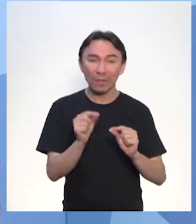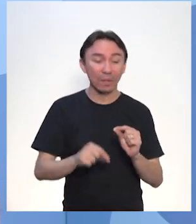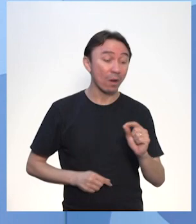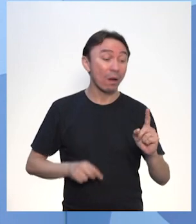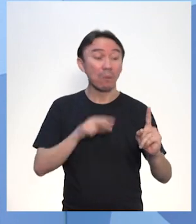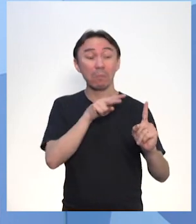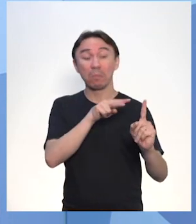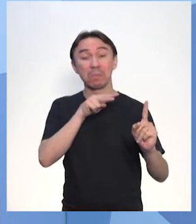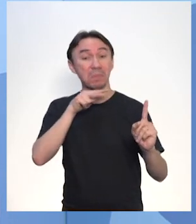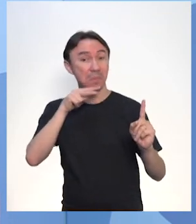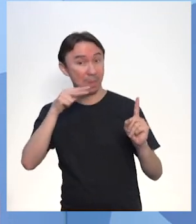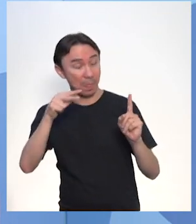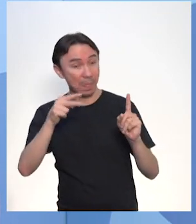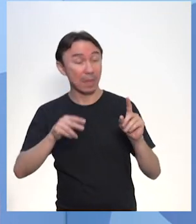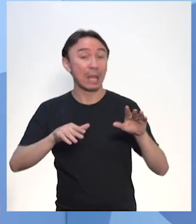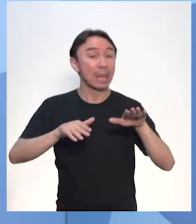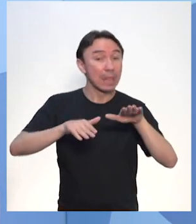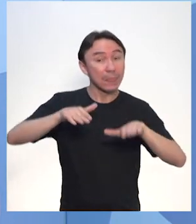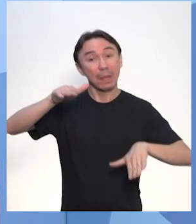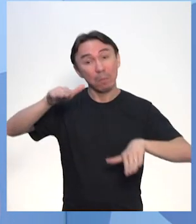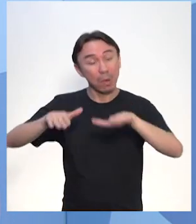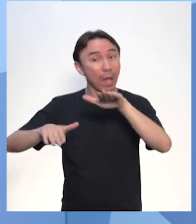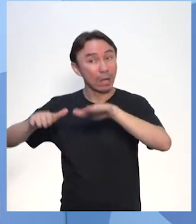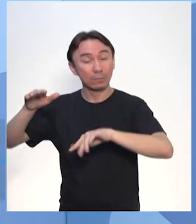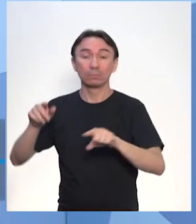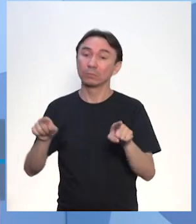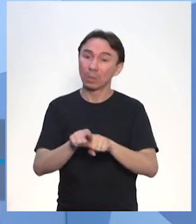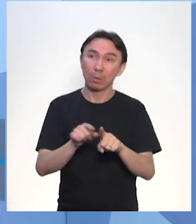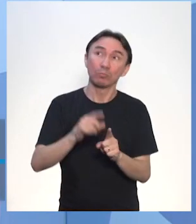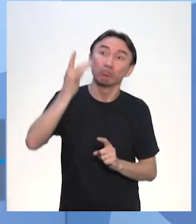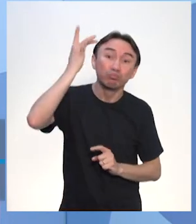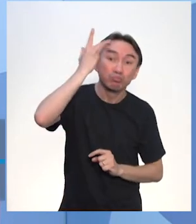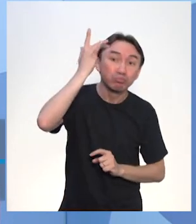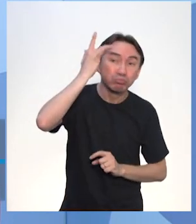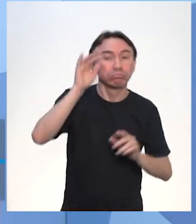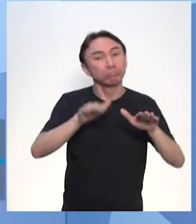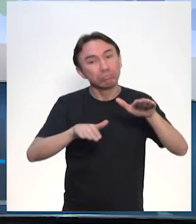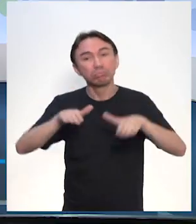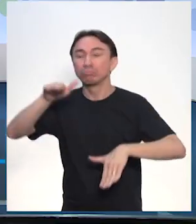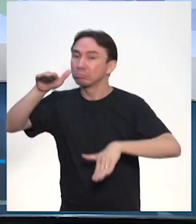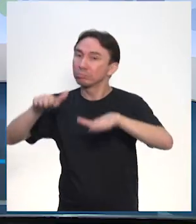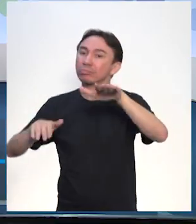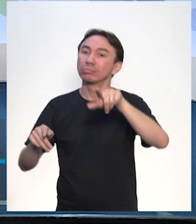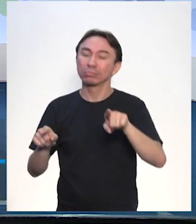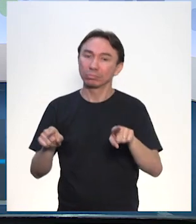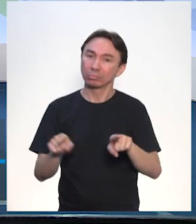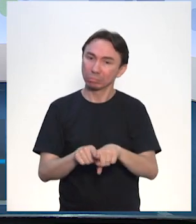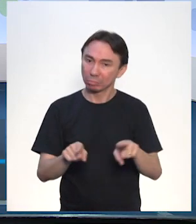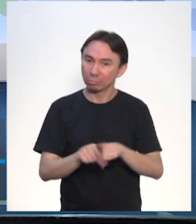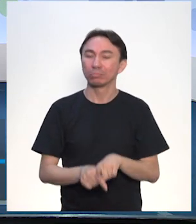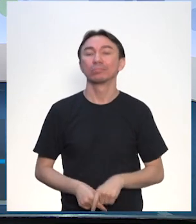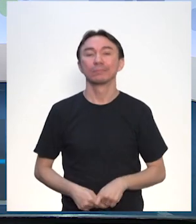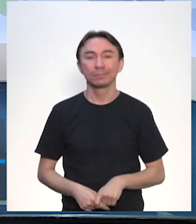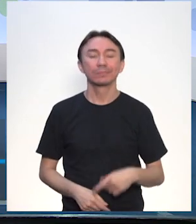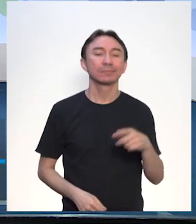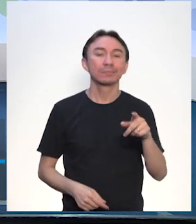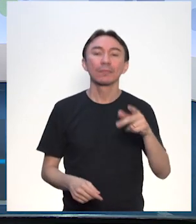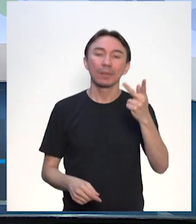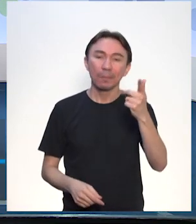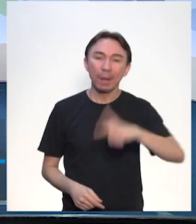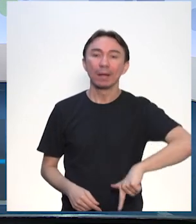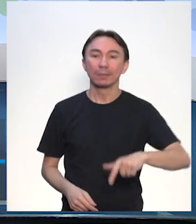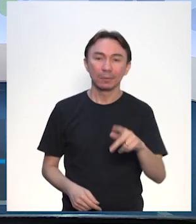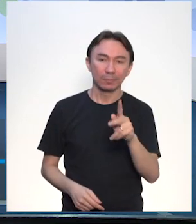vista, do amadurecimento e da situação. A gente tem a professora